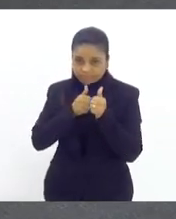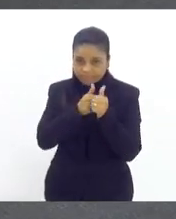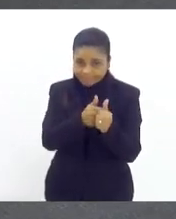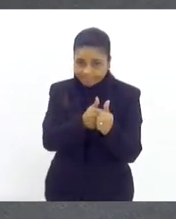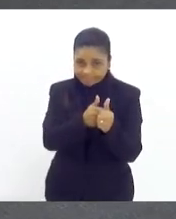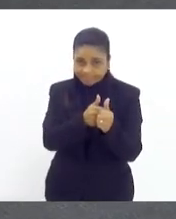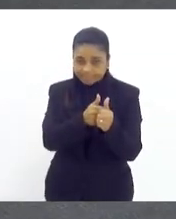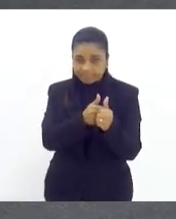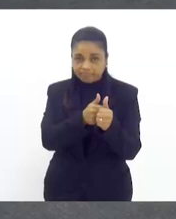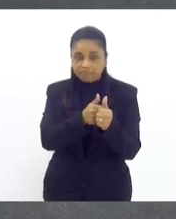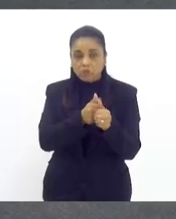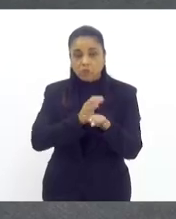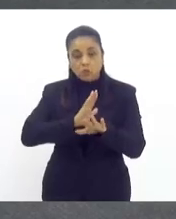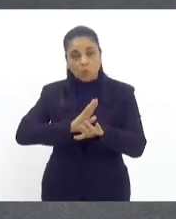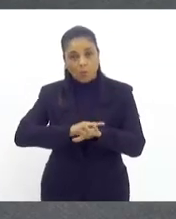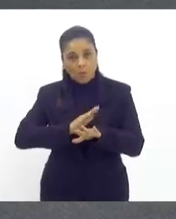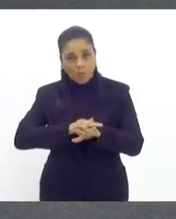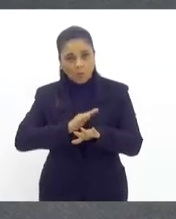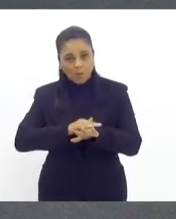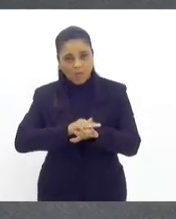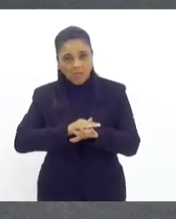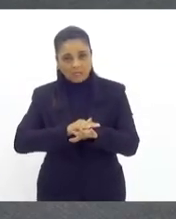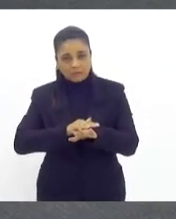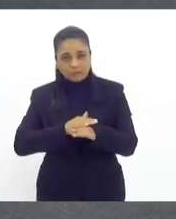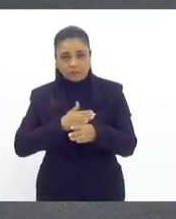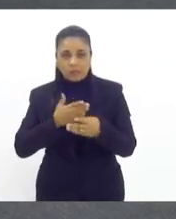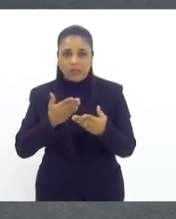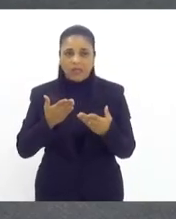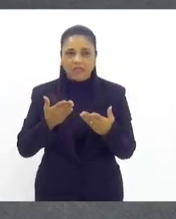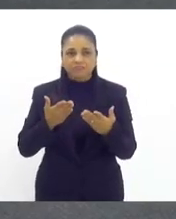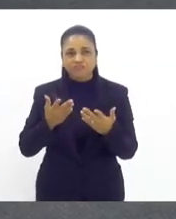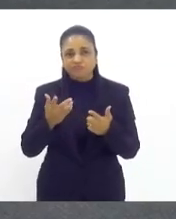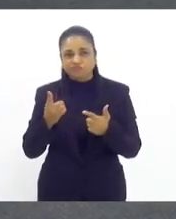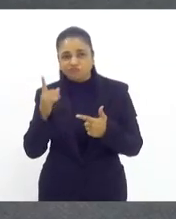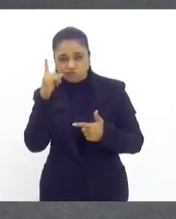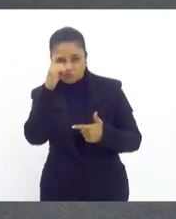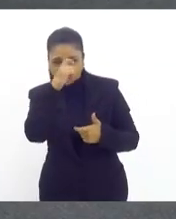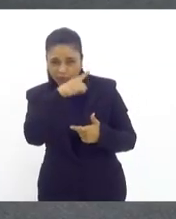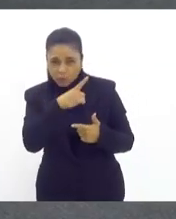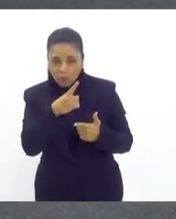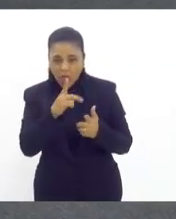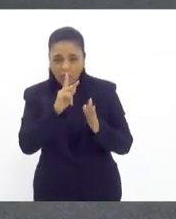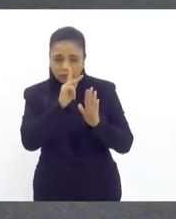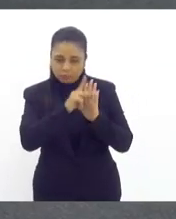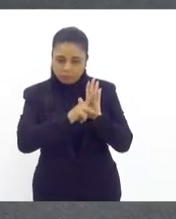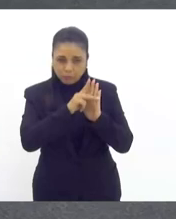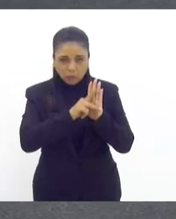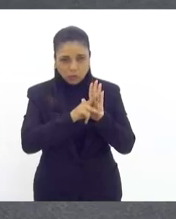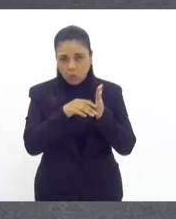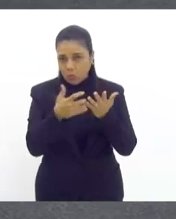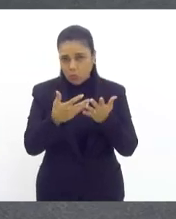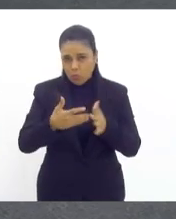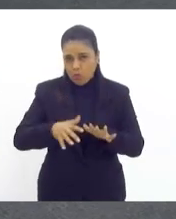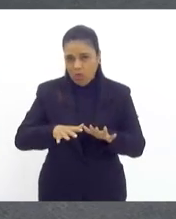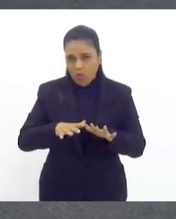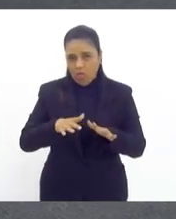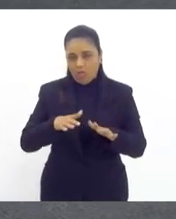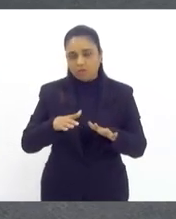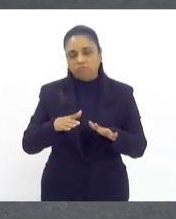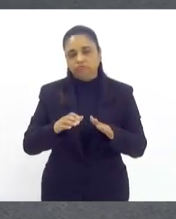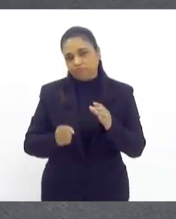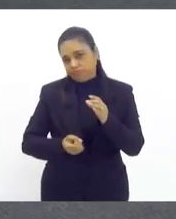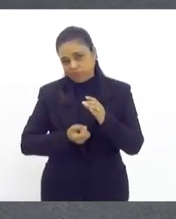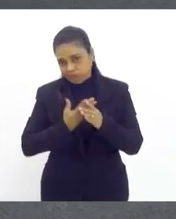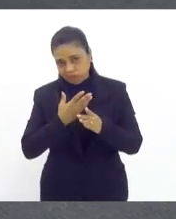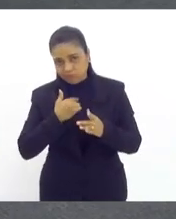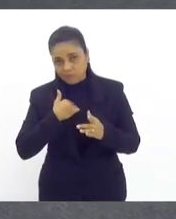no momento para não criar nenhuma inviabilidade para esse projeto mas queria já deixar meio